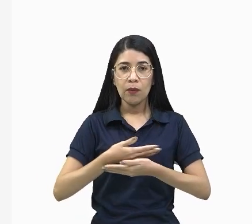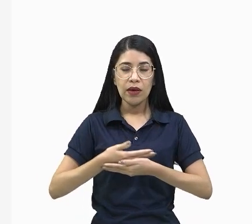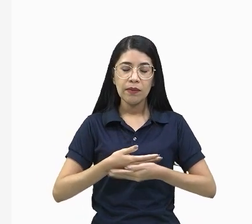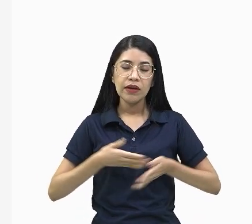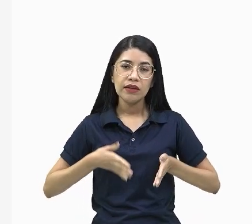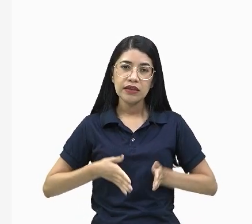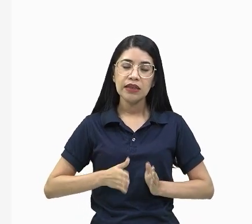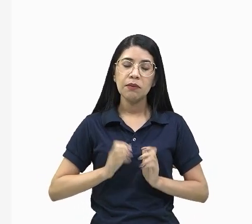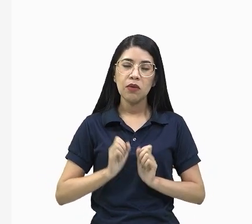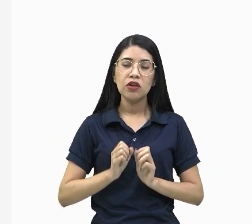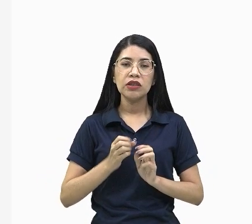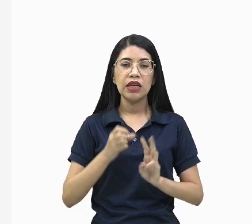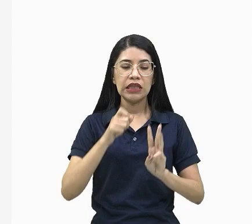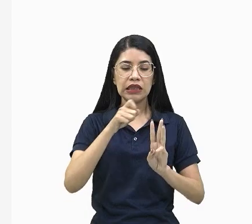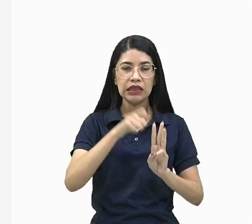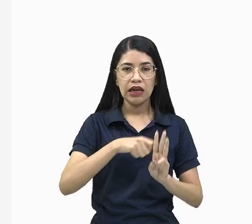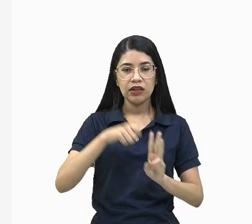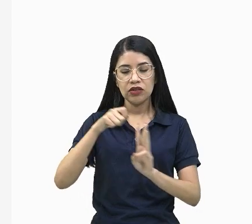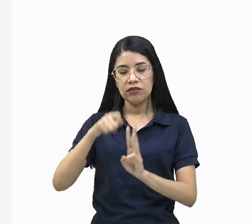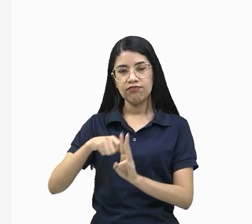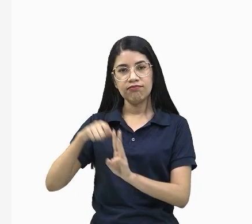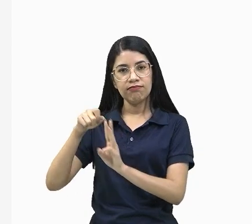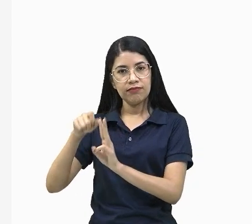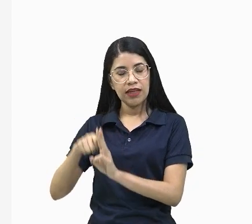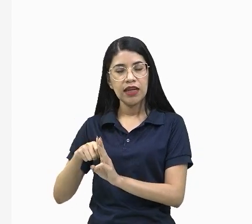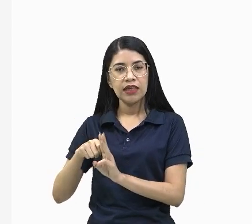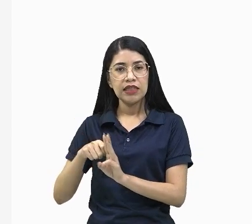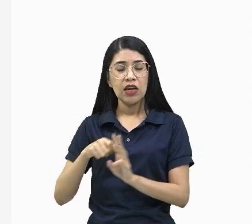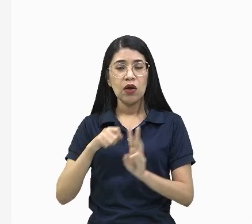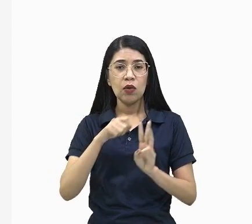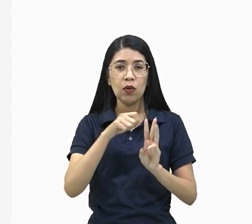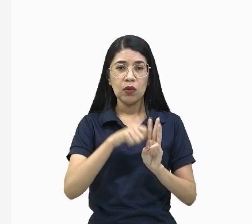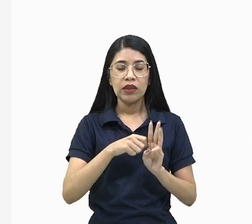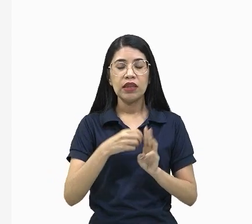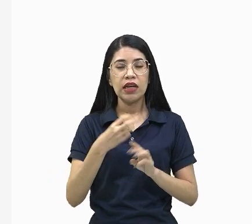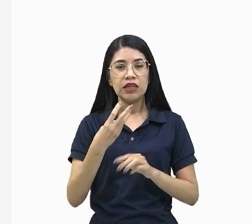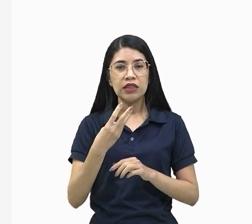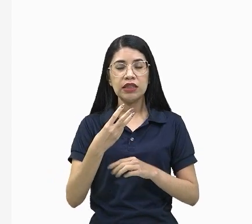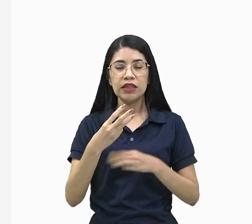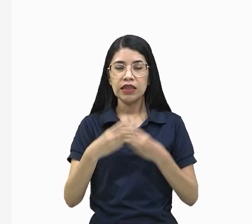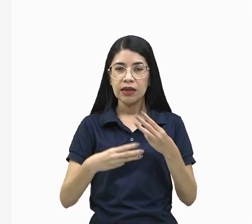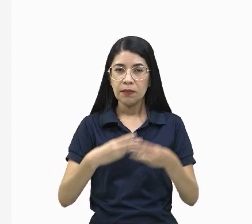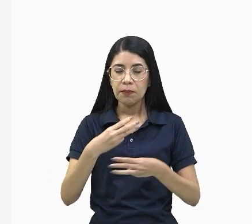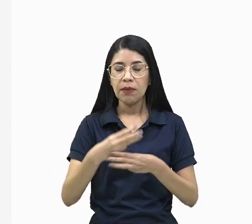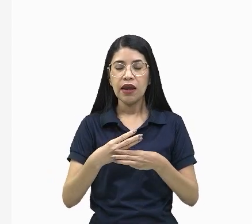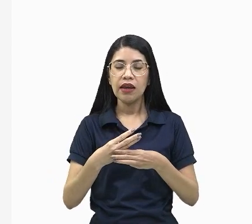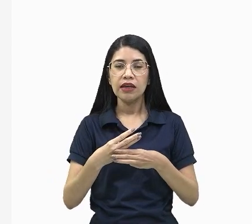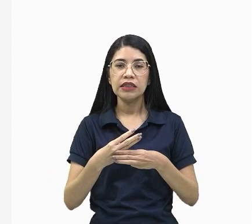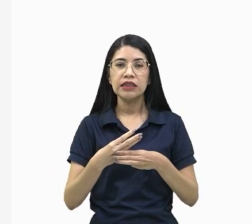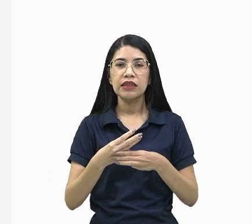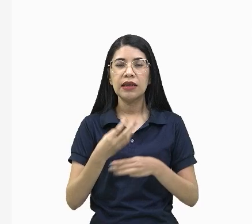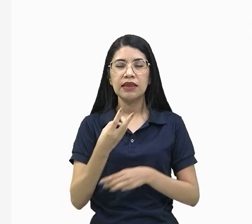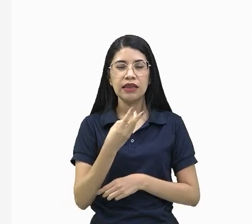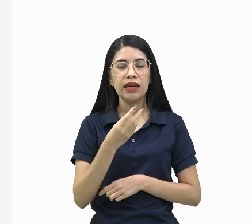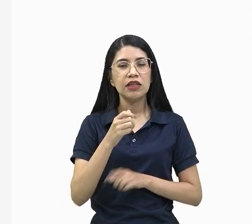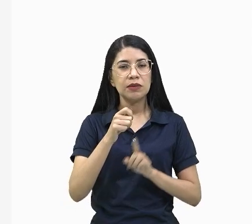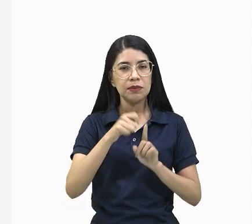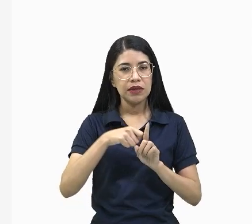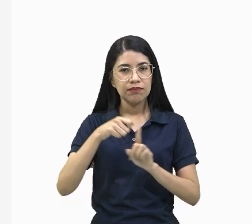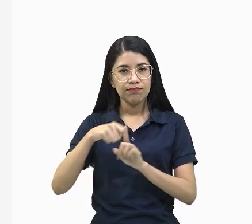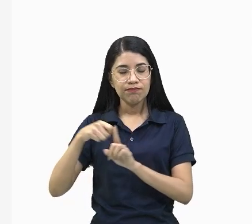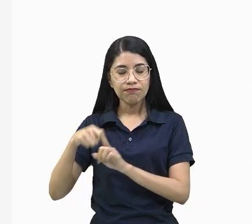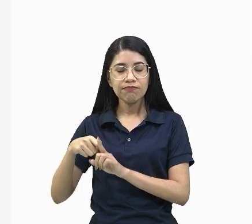em trimestres, que geralmente, né, então são 3 trimestres, cada um com cerca de 3 meses de